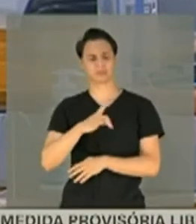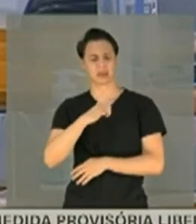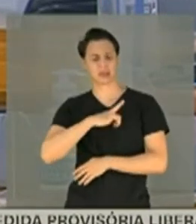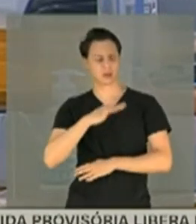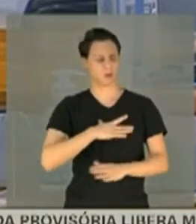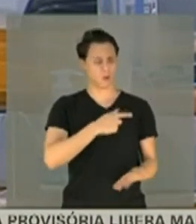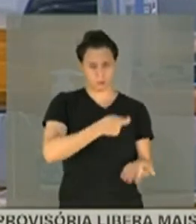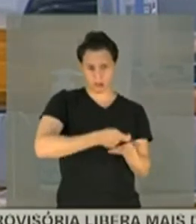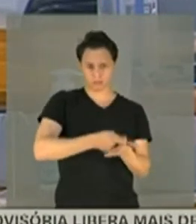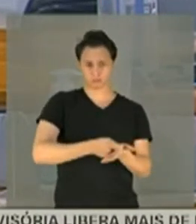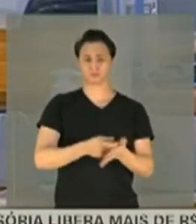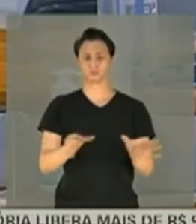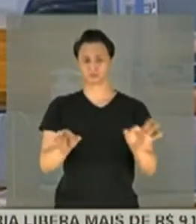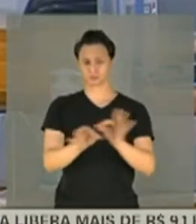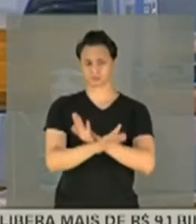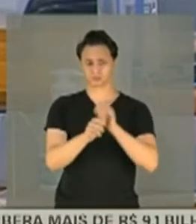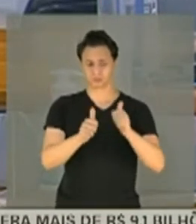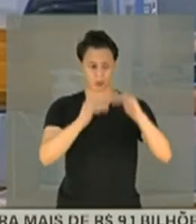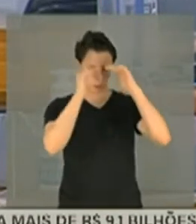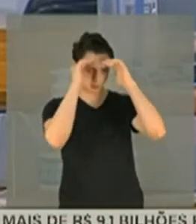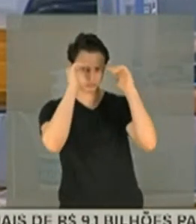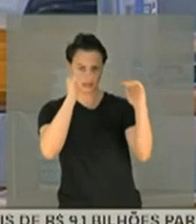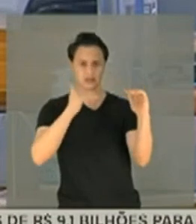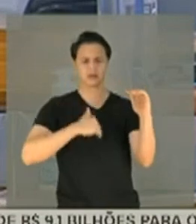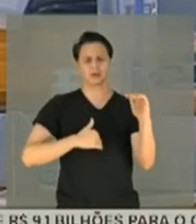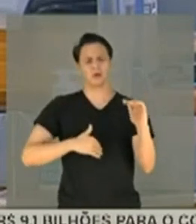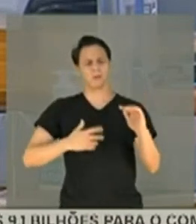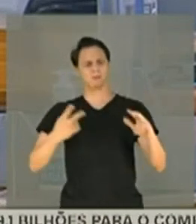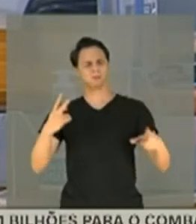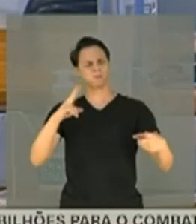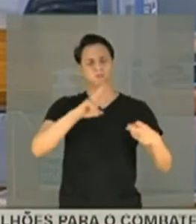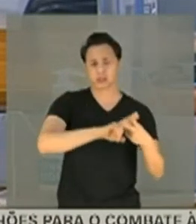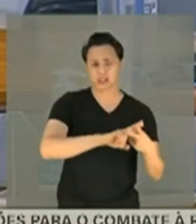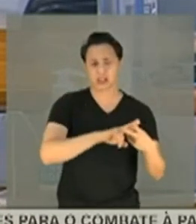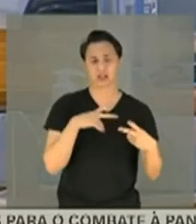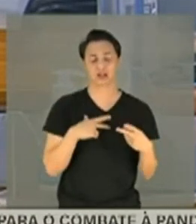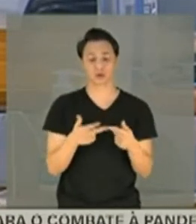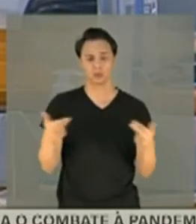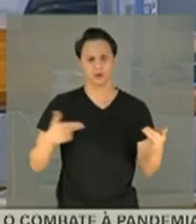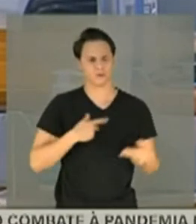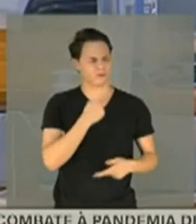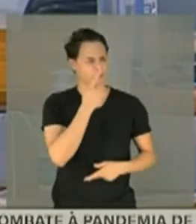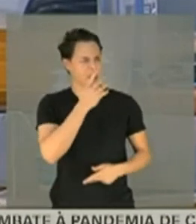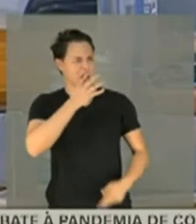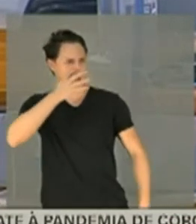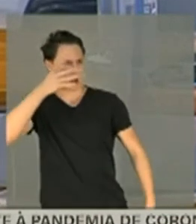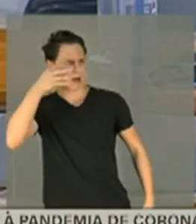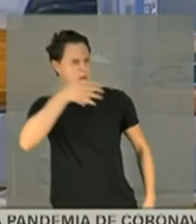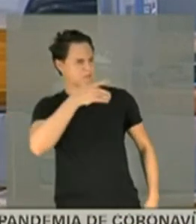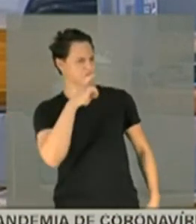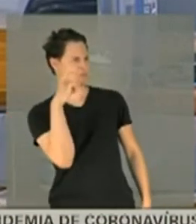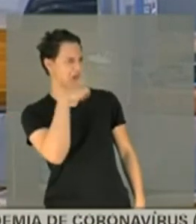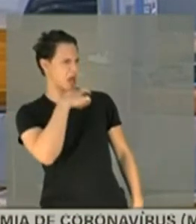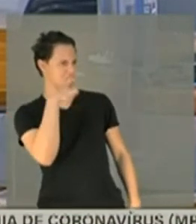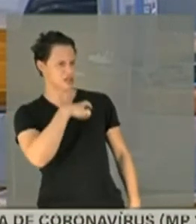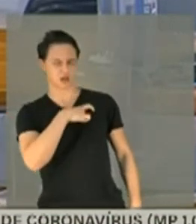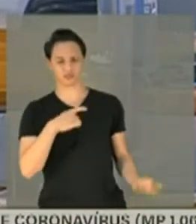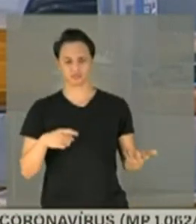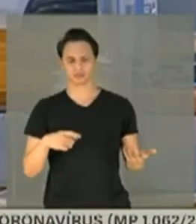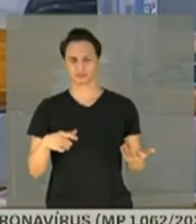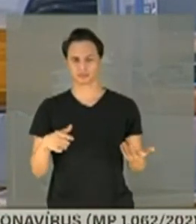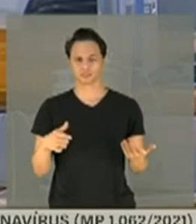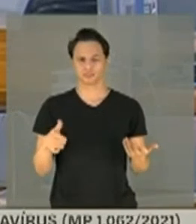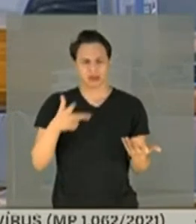deveres, ameaças de prisão, dizendo que a pessoa está mentindo. Um negócio